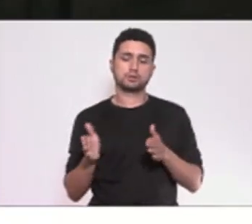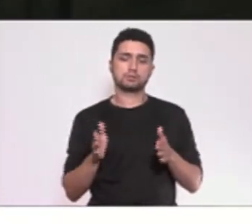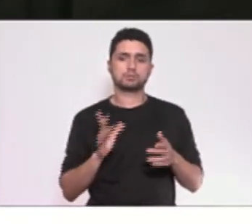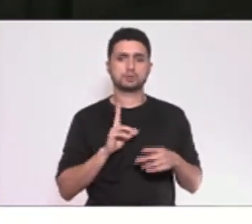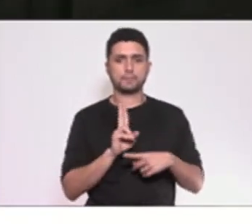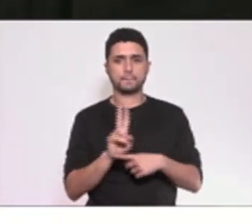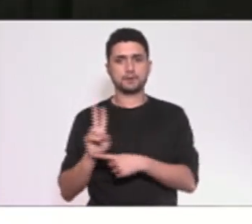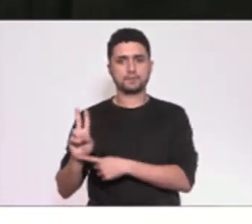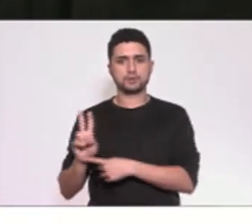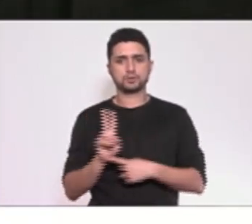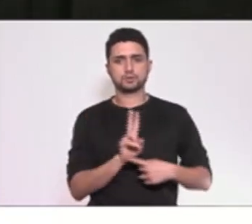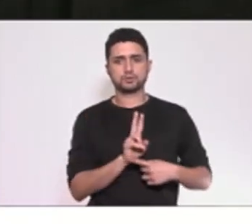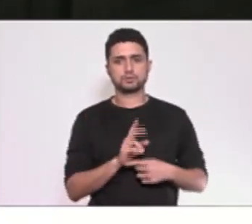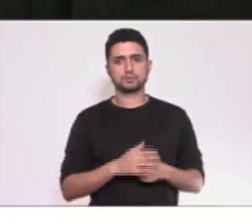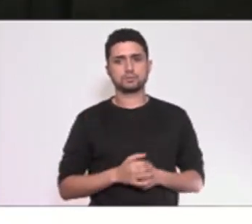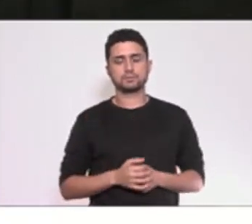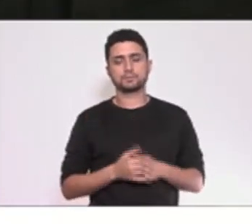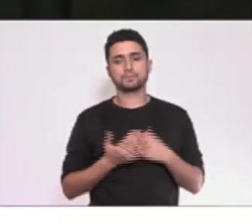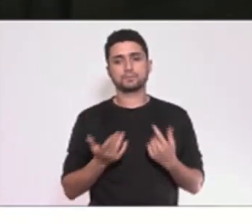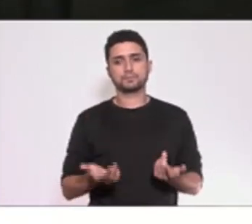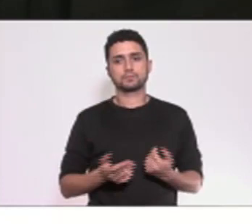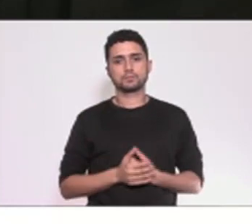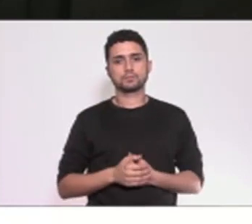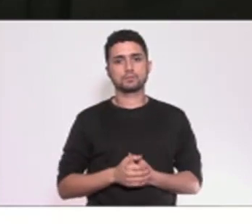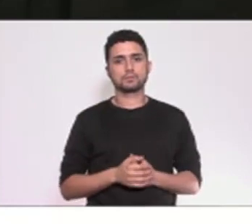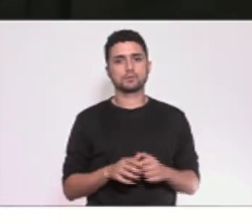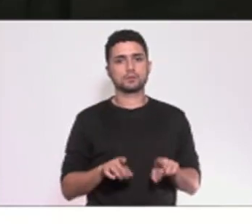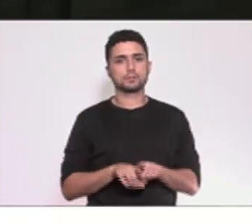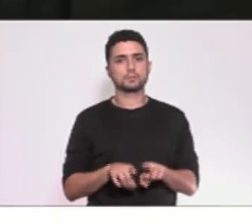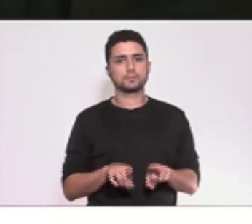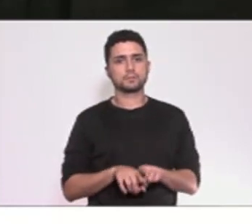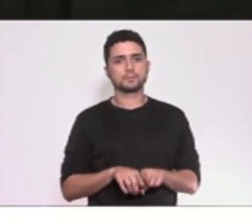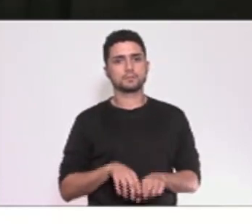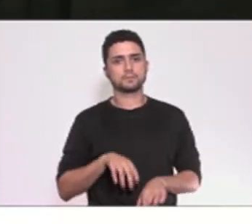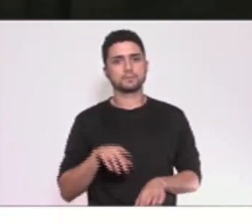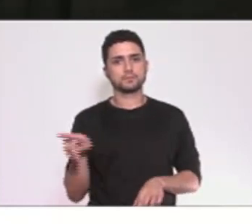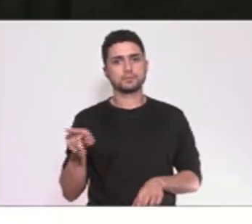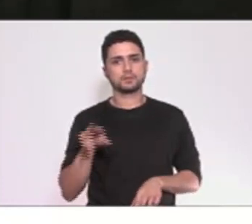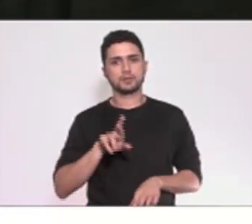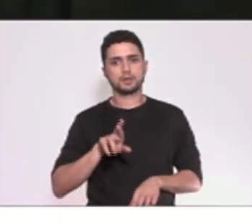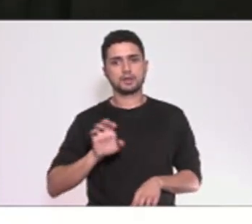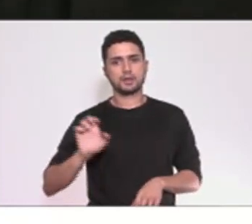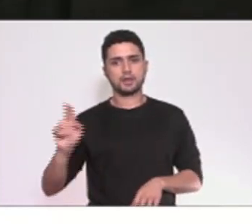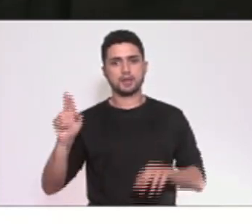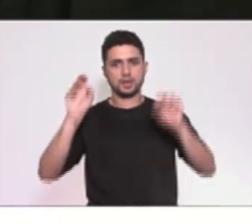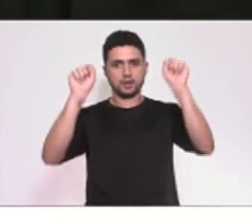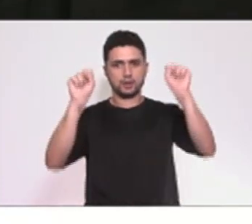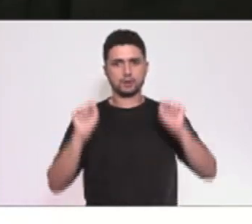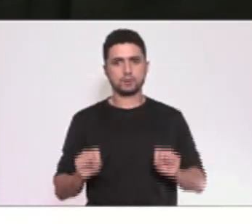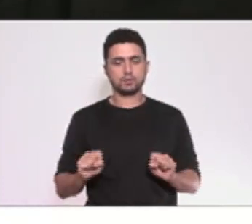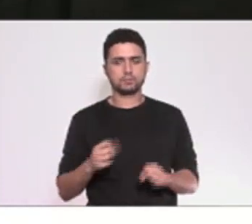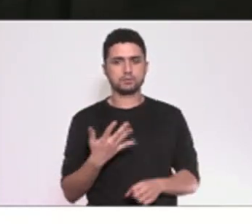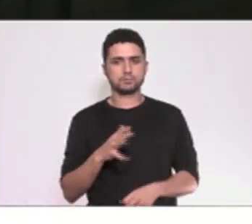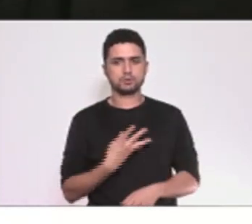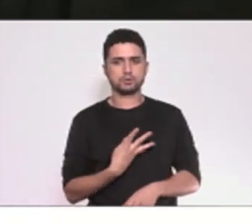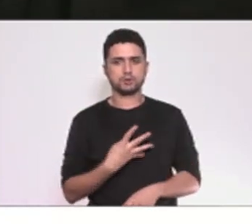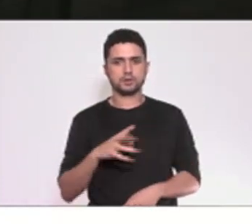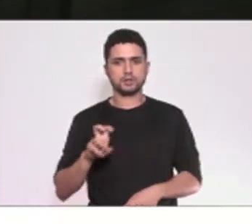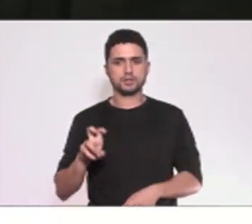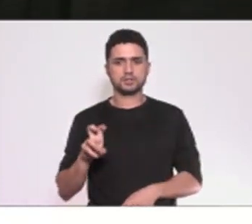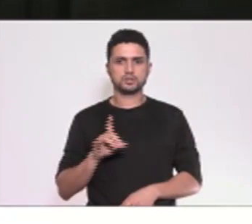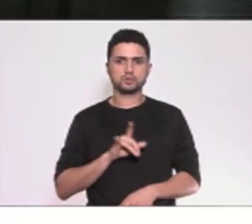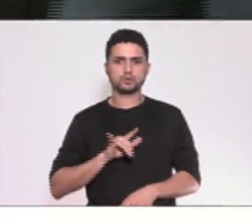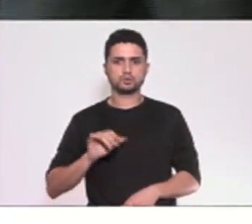preventiva, e que réus se tornaram há cerca de 45, 50